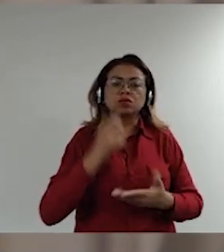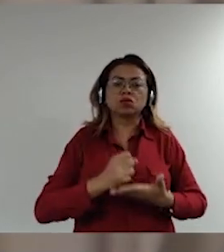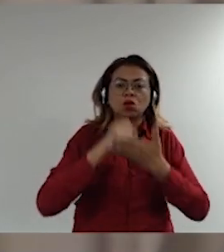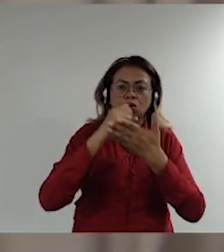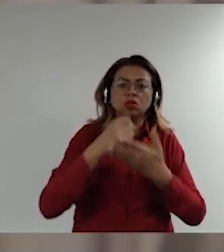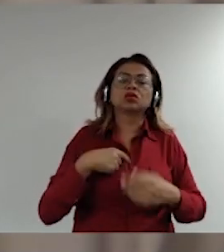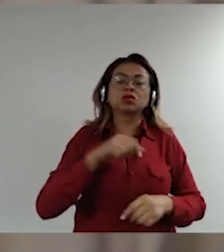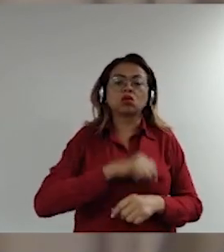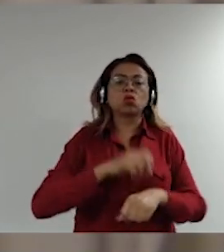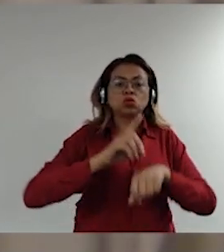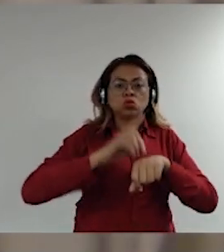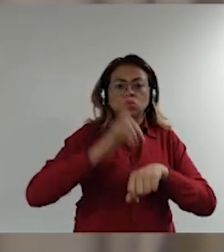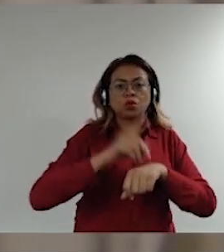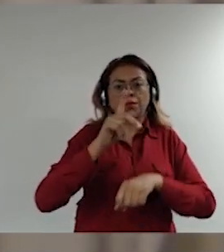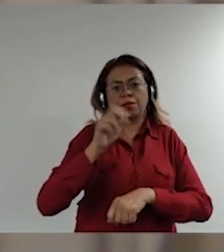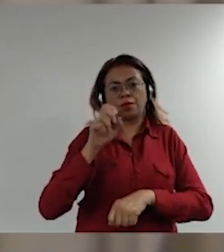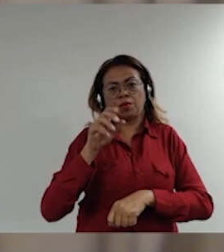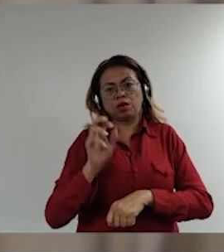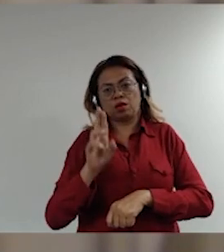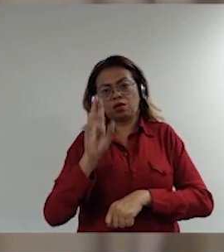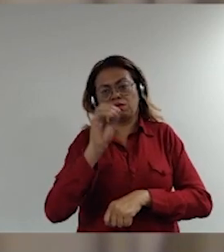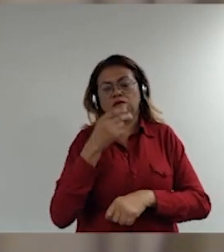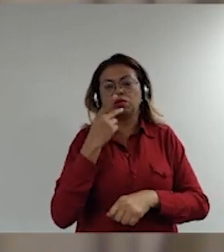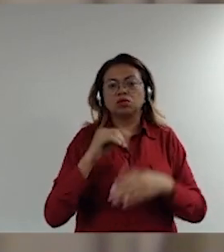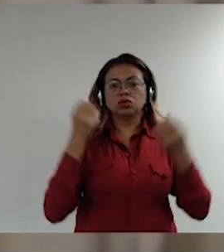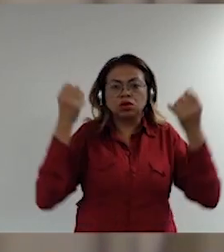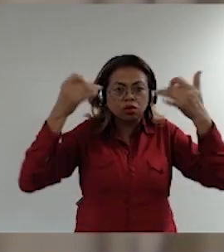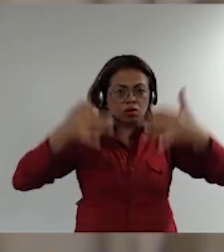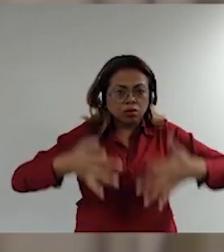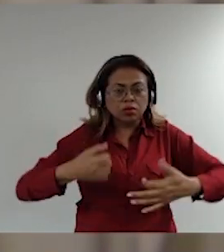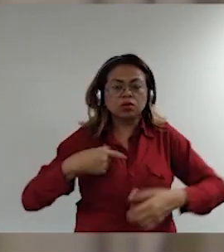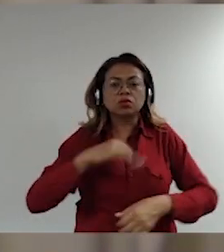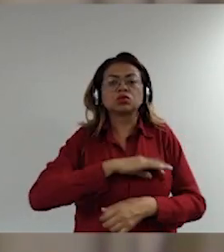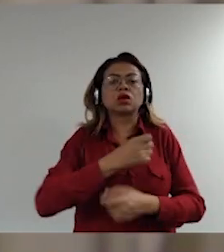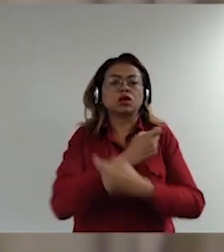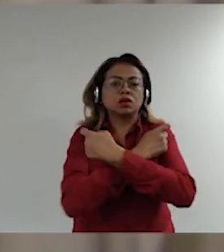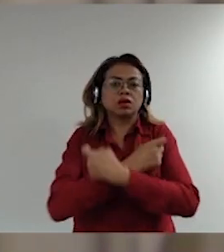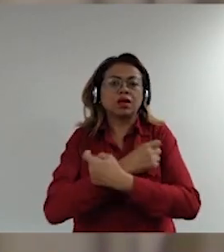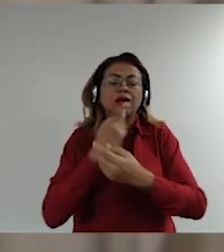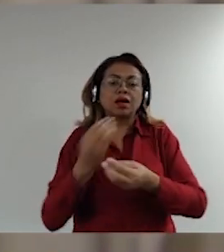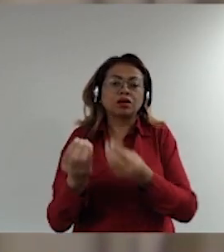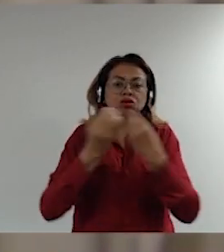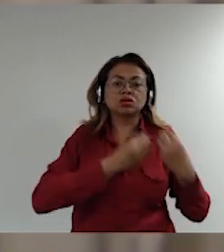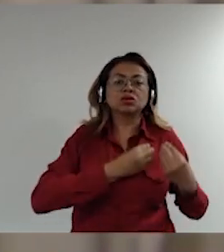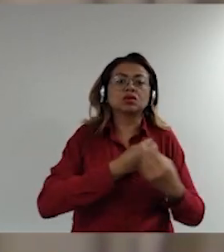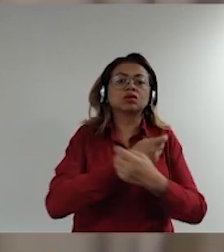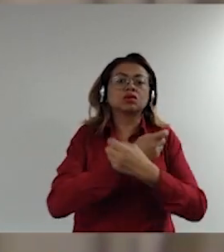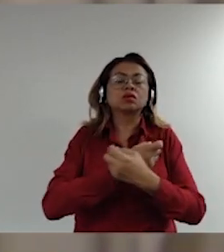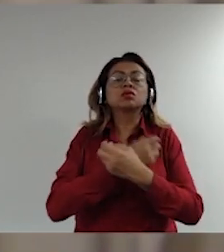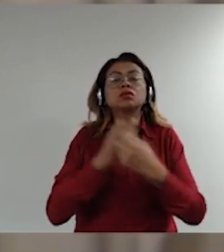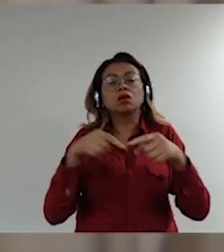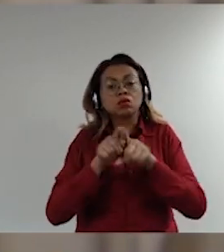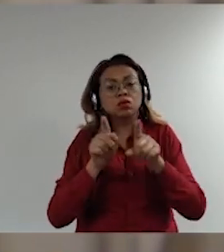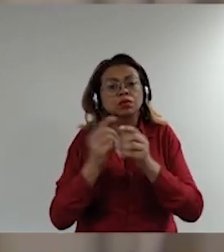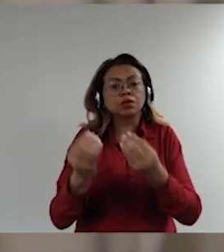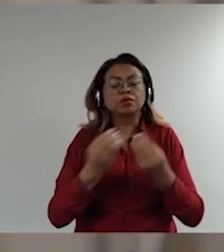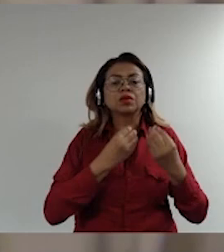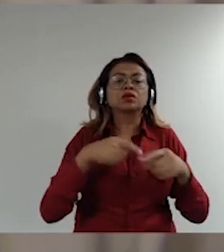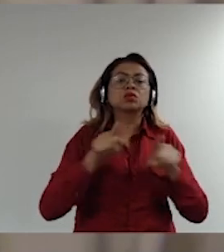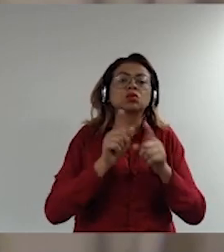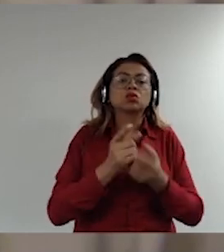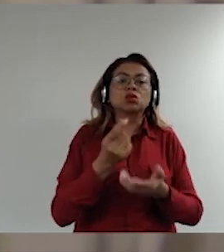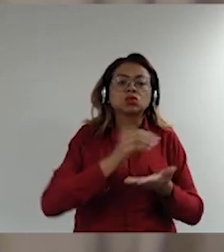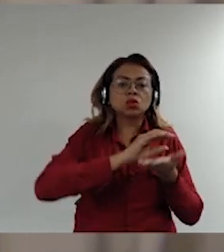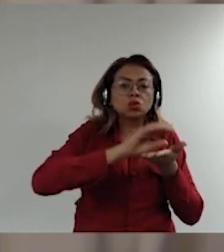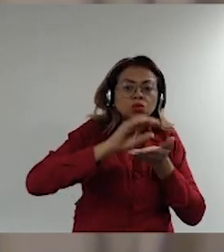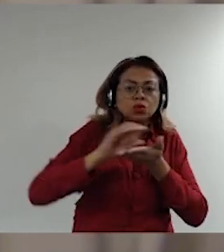doutor Pedro já falou aí, os auxílios que a Caixa do Rio Grande do Sul trouxe, e nós recebemos um reforço financeiro